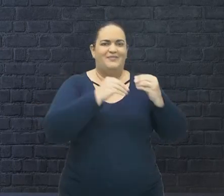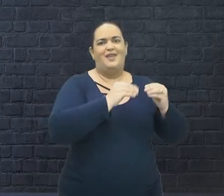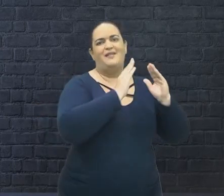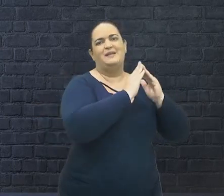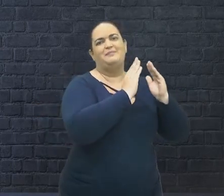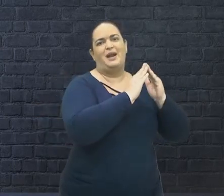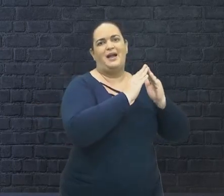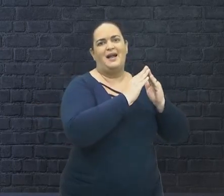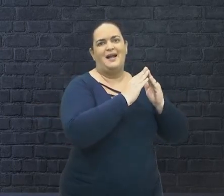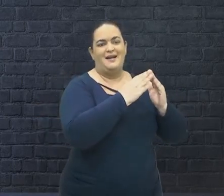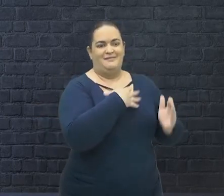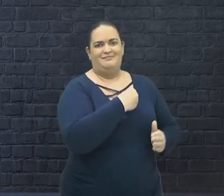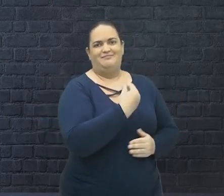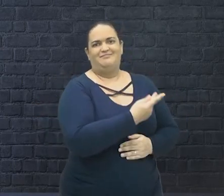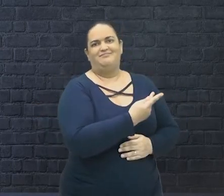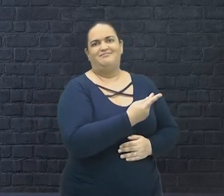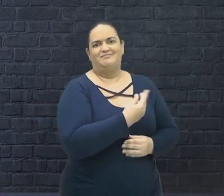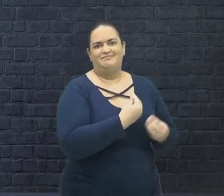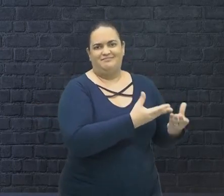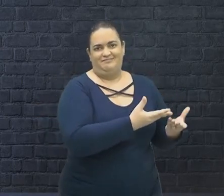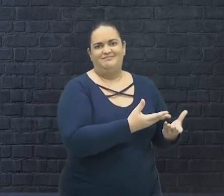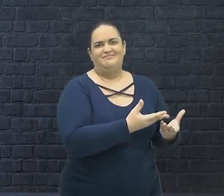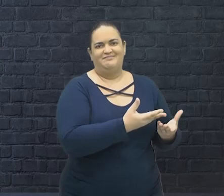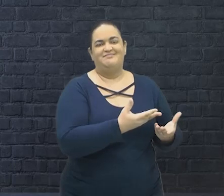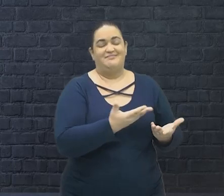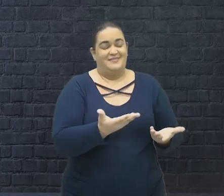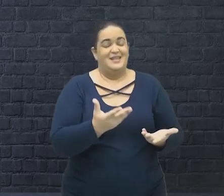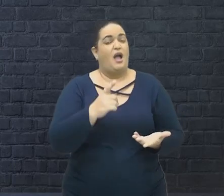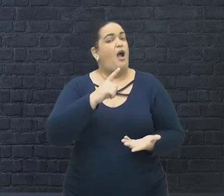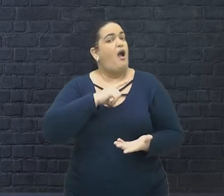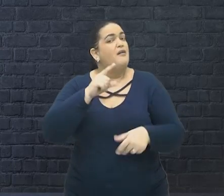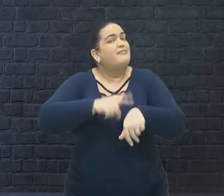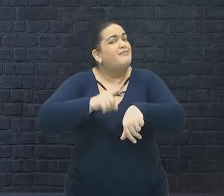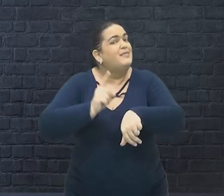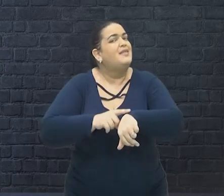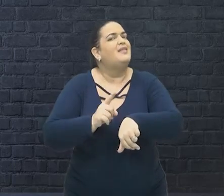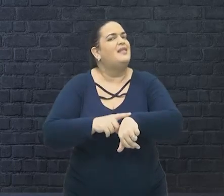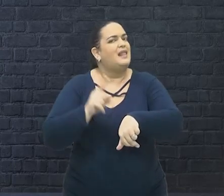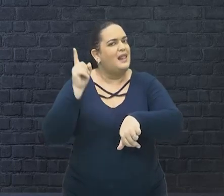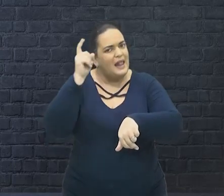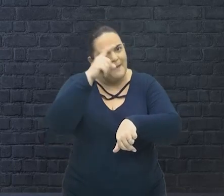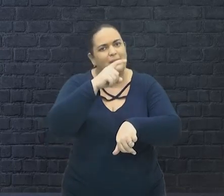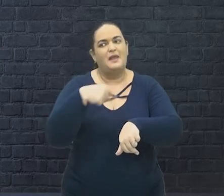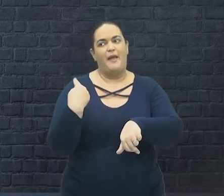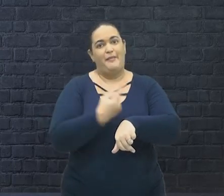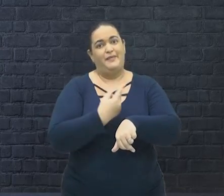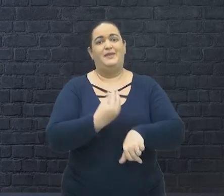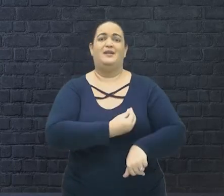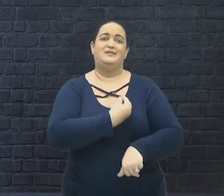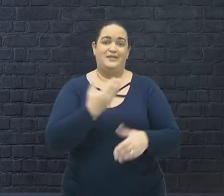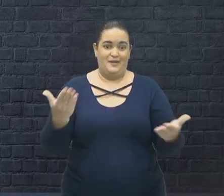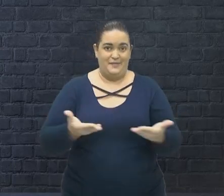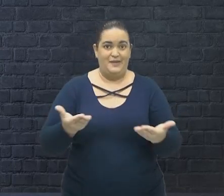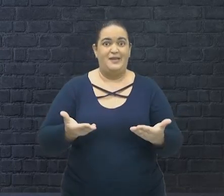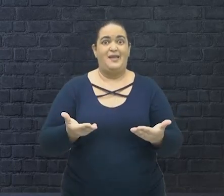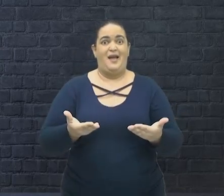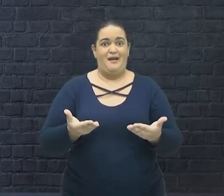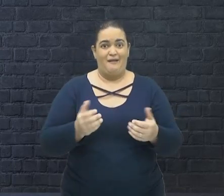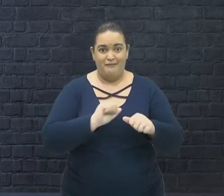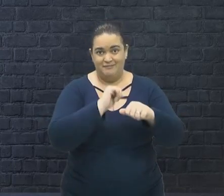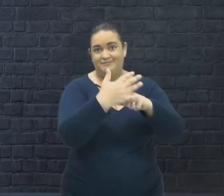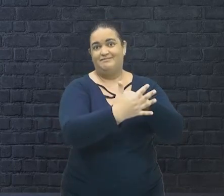Então, são tempos também intensos que vivemos nós, jovens, desse período, desse